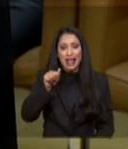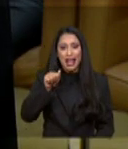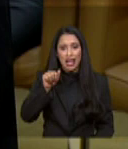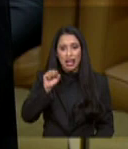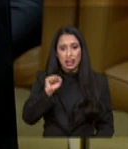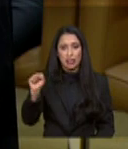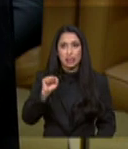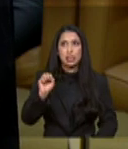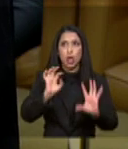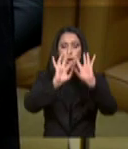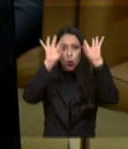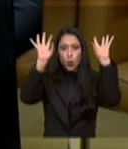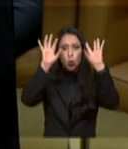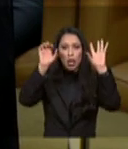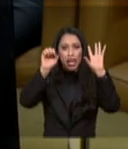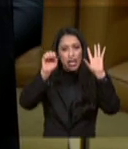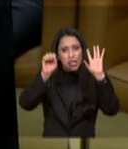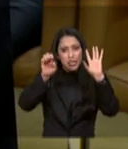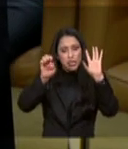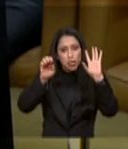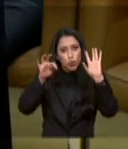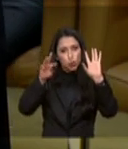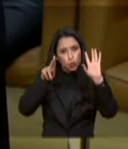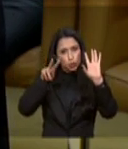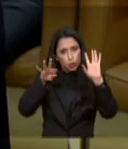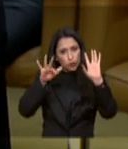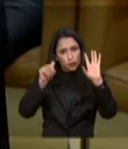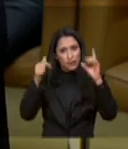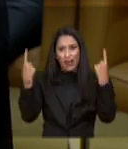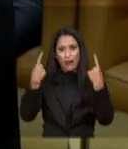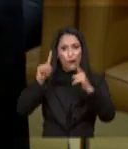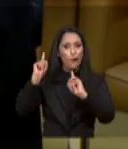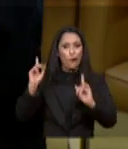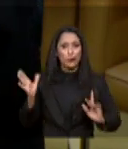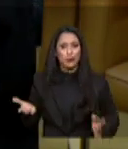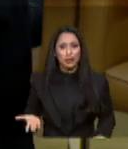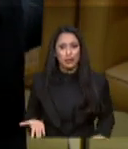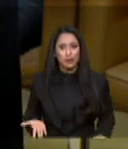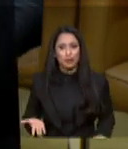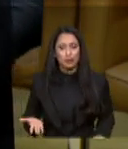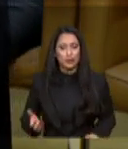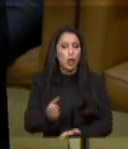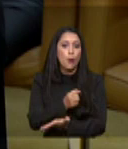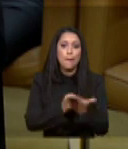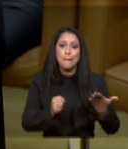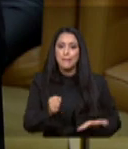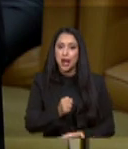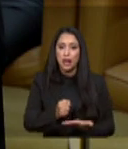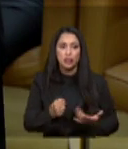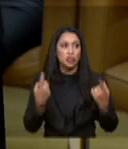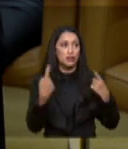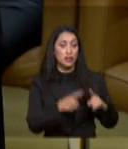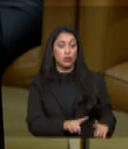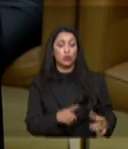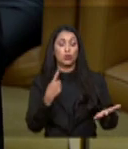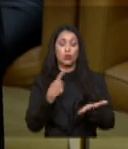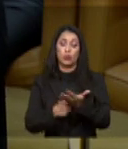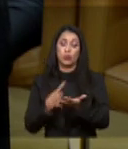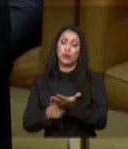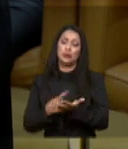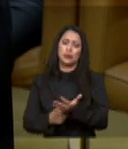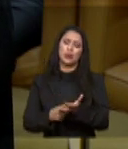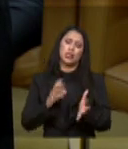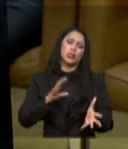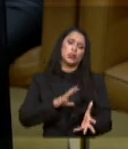Deste modo, ofende os deveres constitucionais básicos e ofende também compromissos internacionais